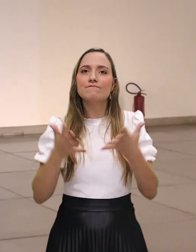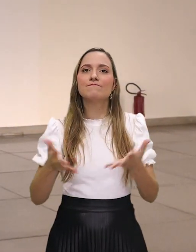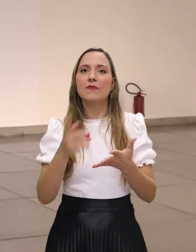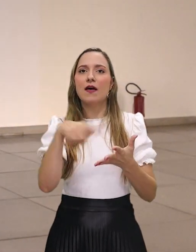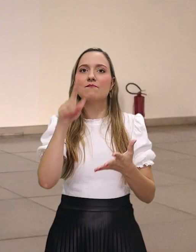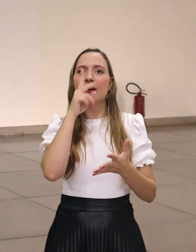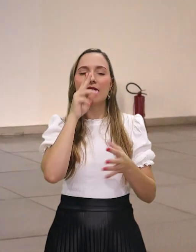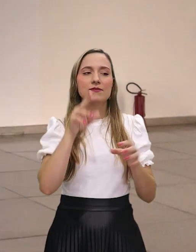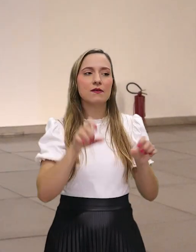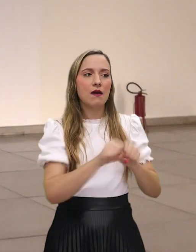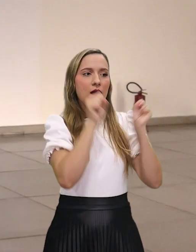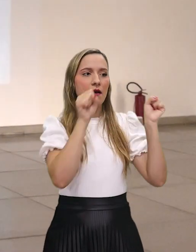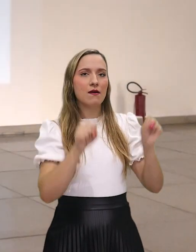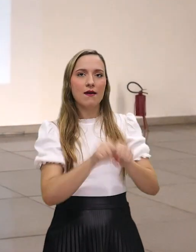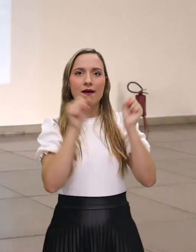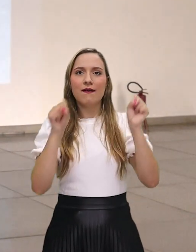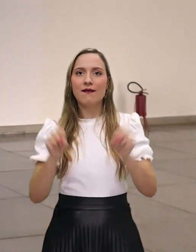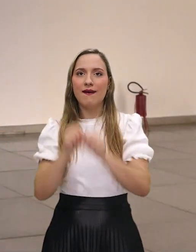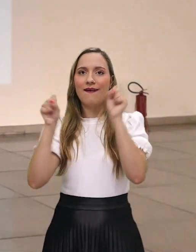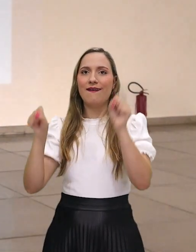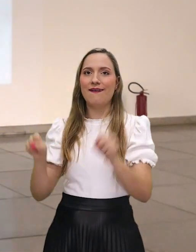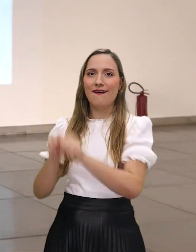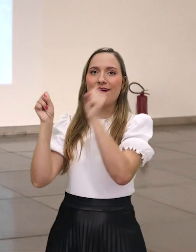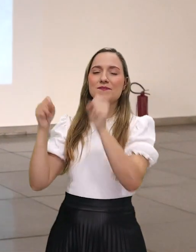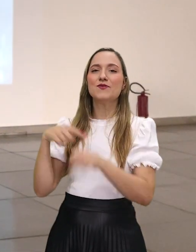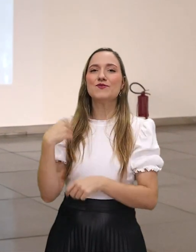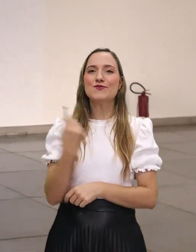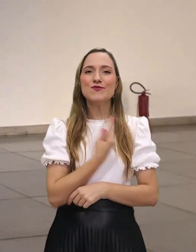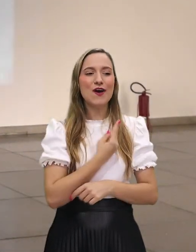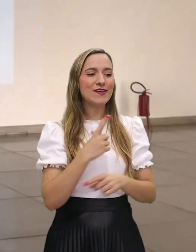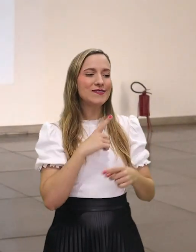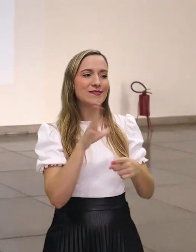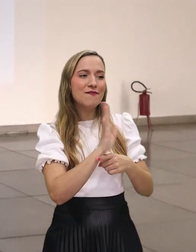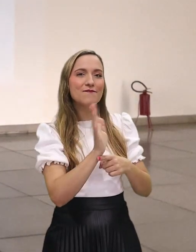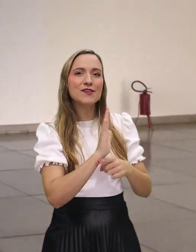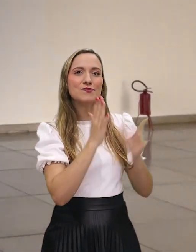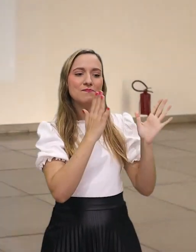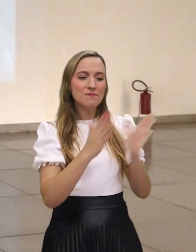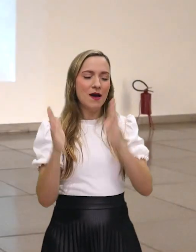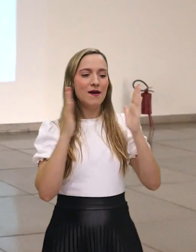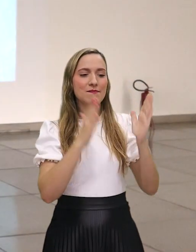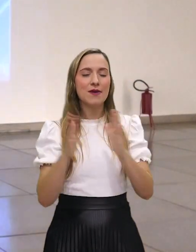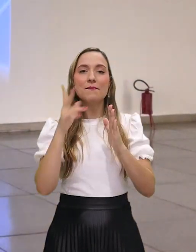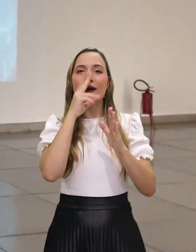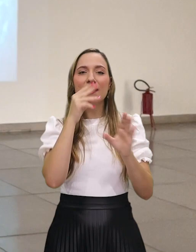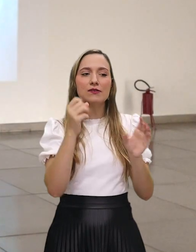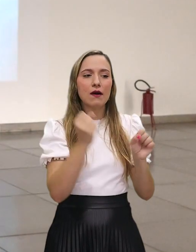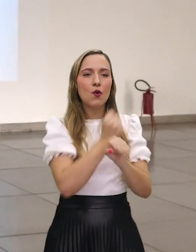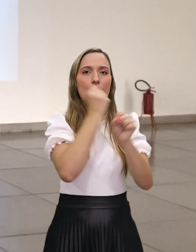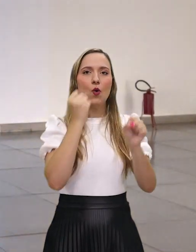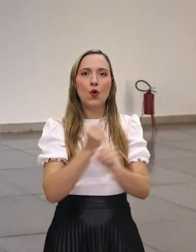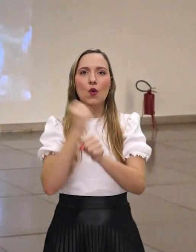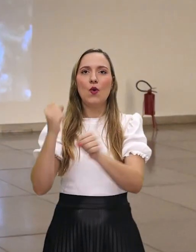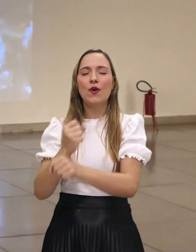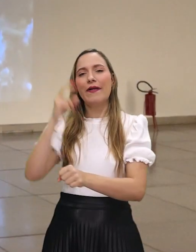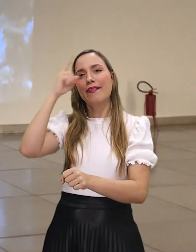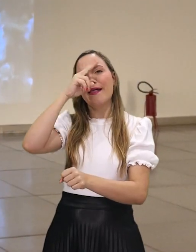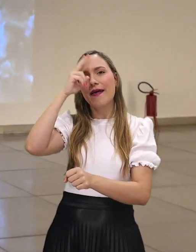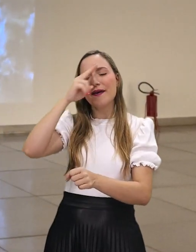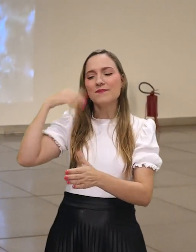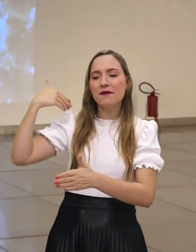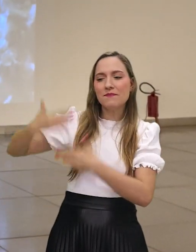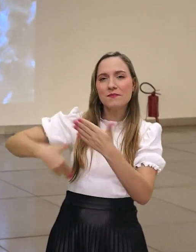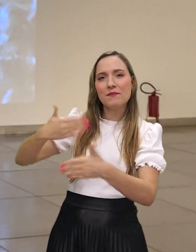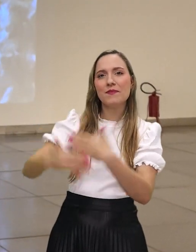vai justapondo para construir, né, para lembrar, para rememorar narrativas. A narrativa